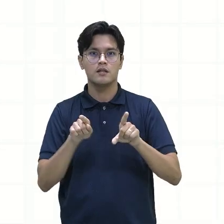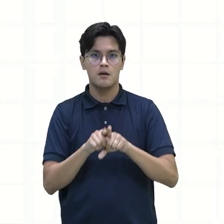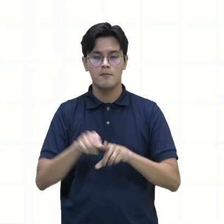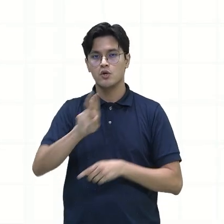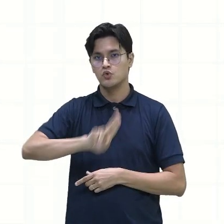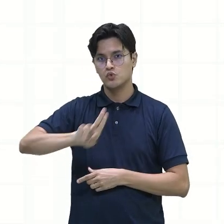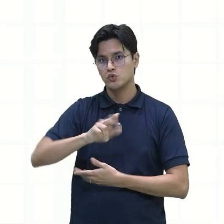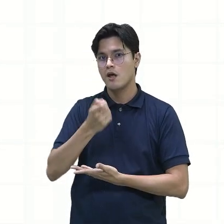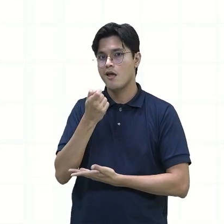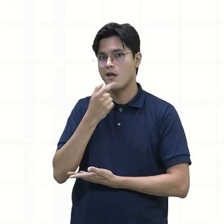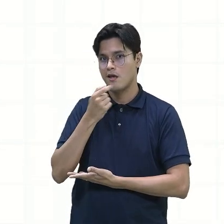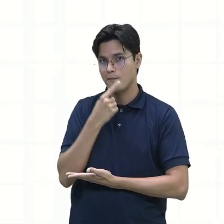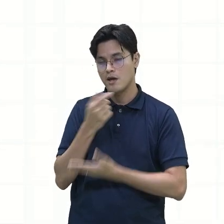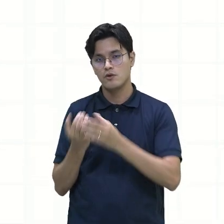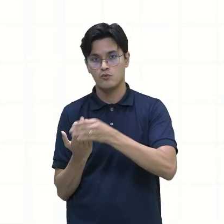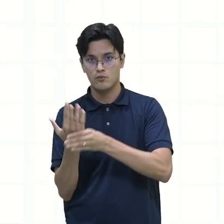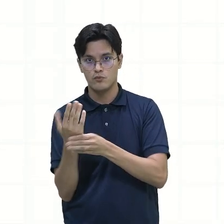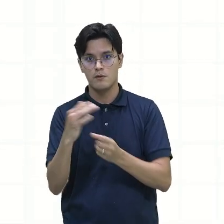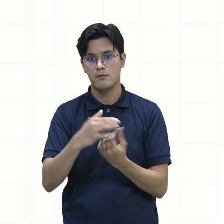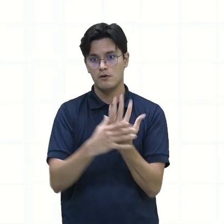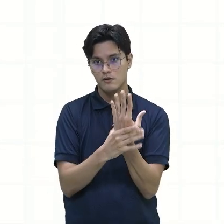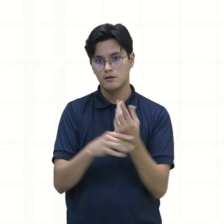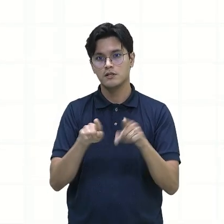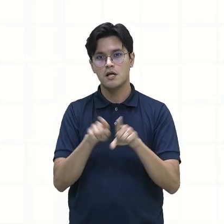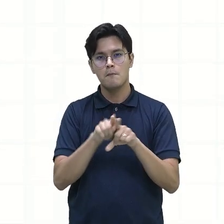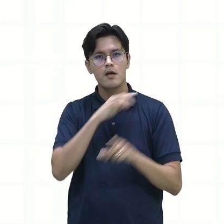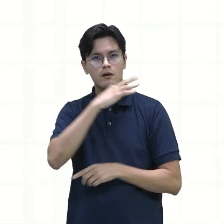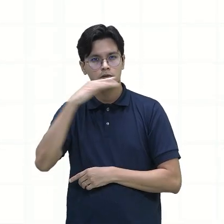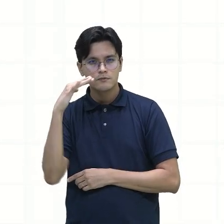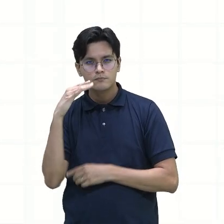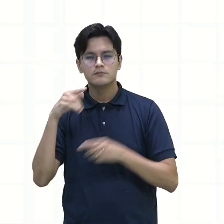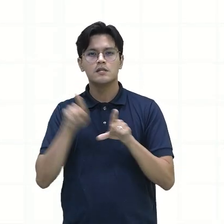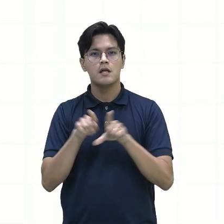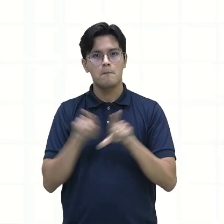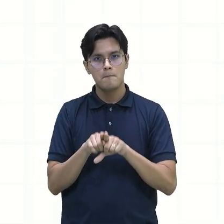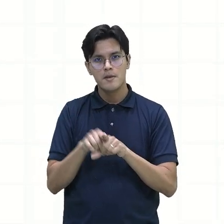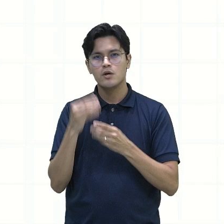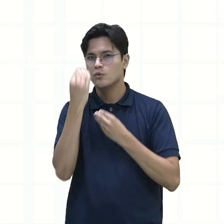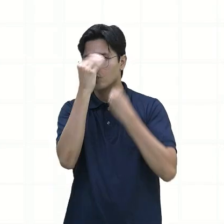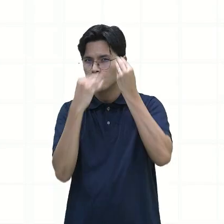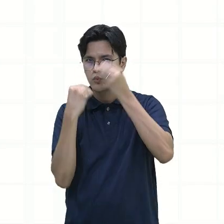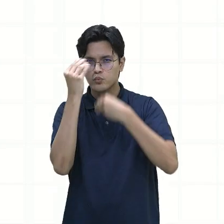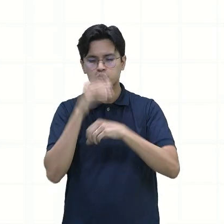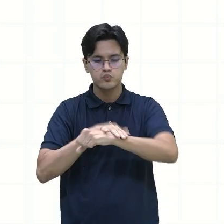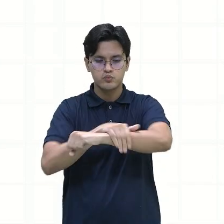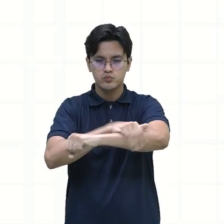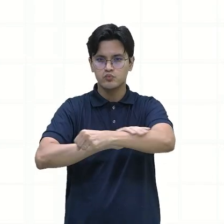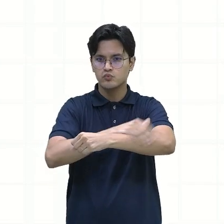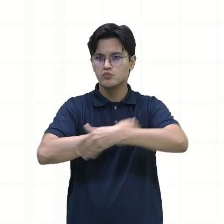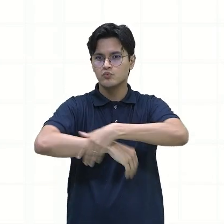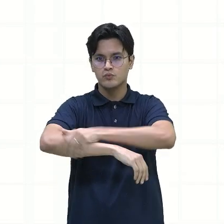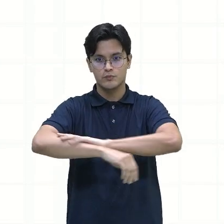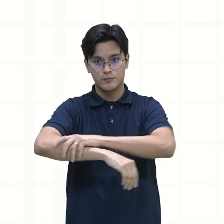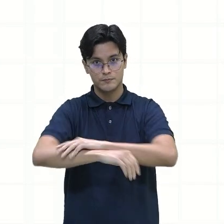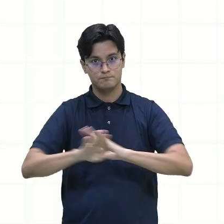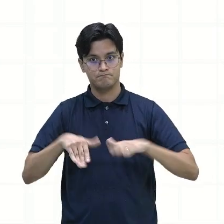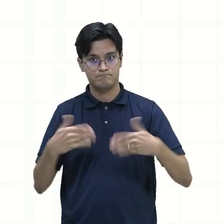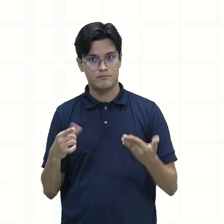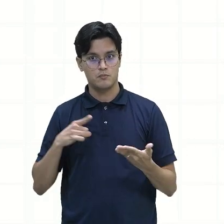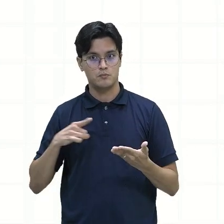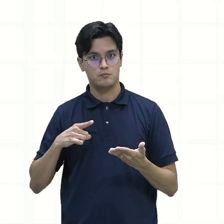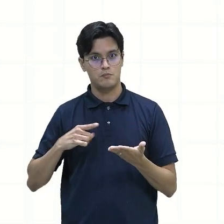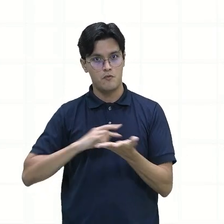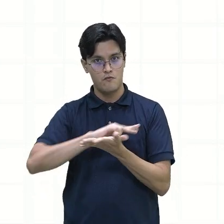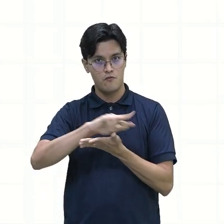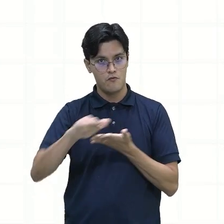fitoterápico, aromático e de cosméticos. Tá? Então, nós temos constantemente matérias